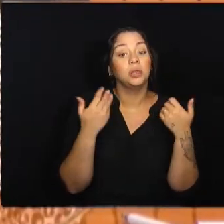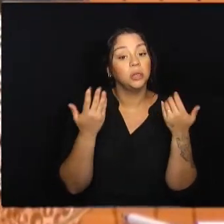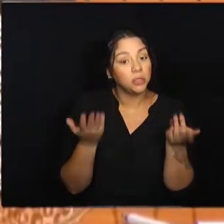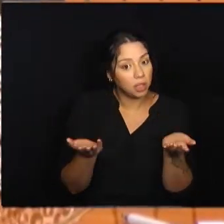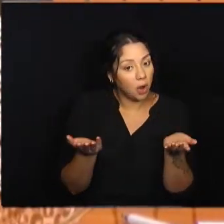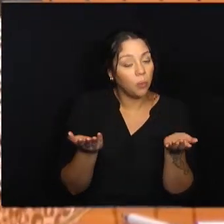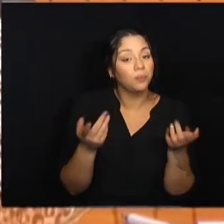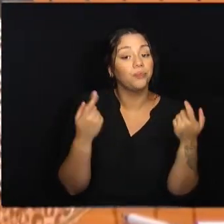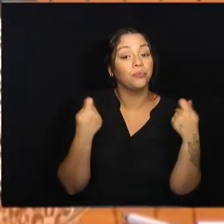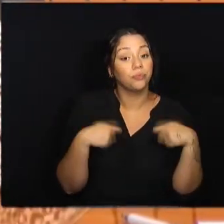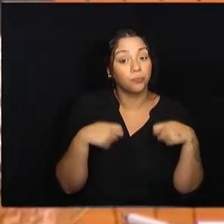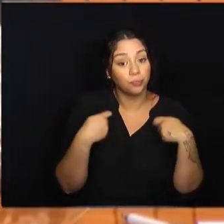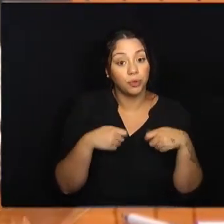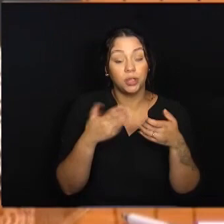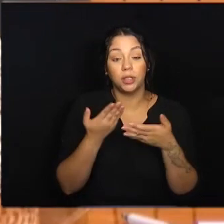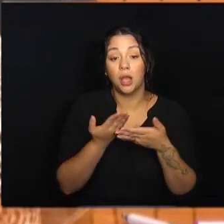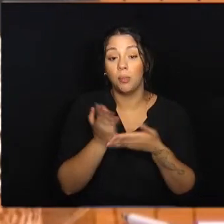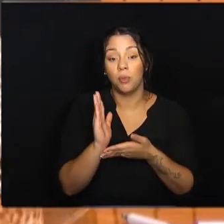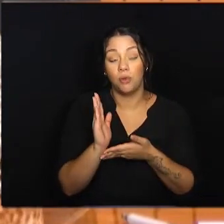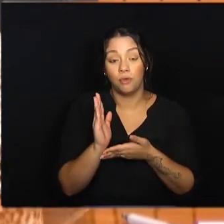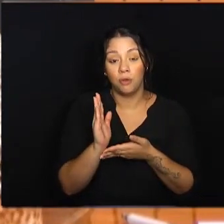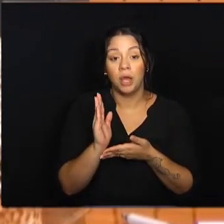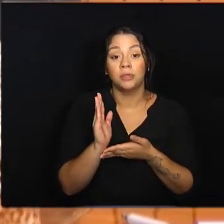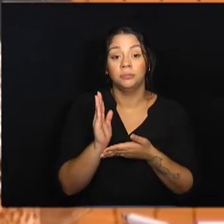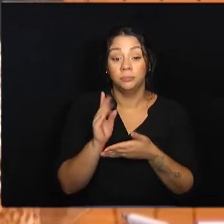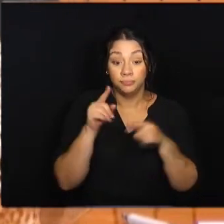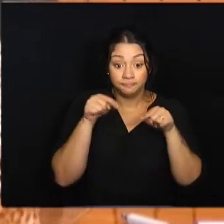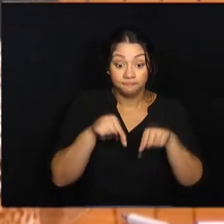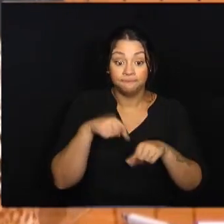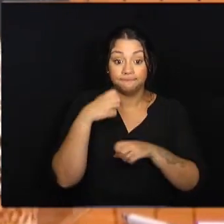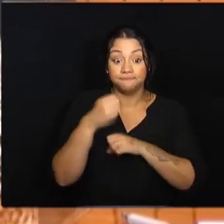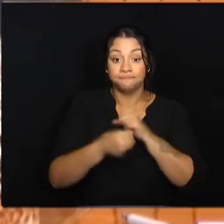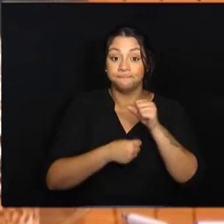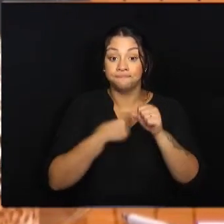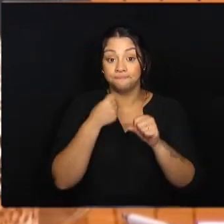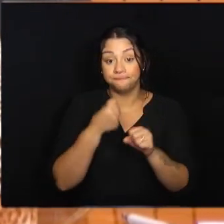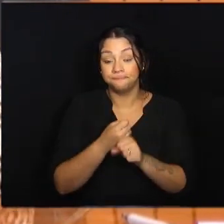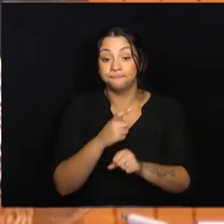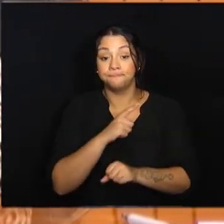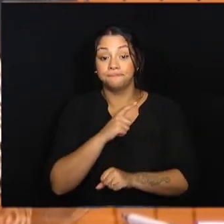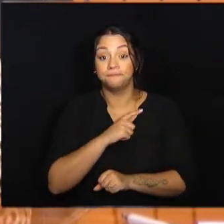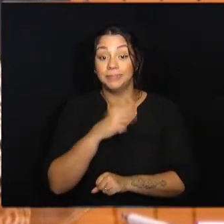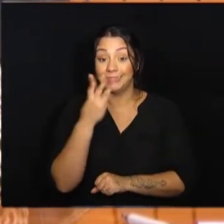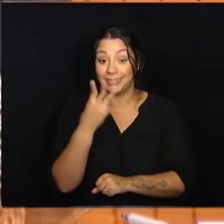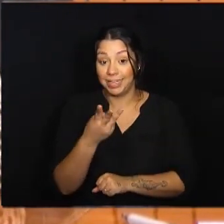gente deve aprovar, esse ano, a gente tinha R$